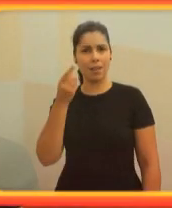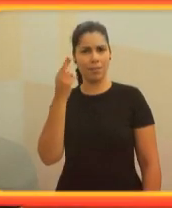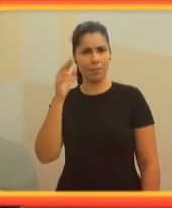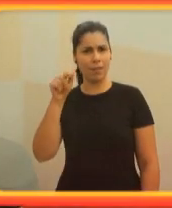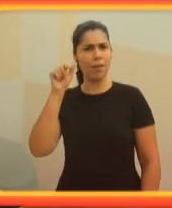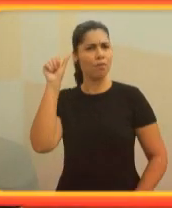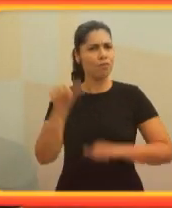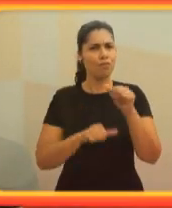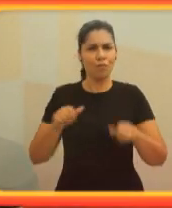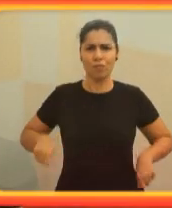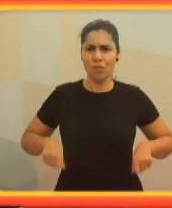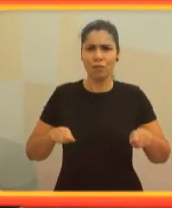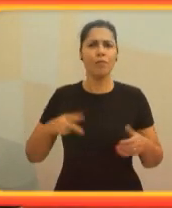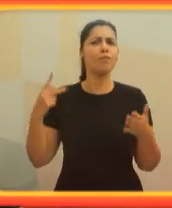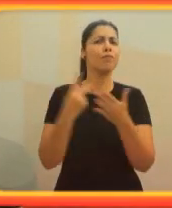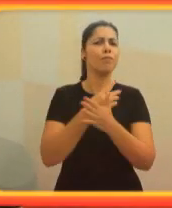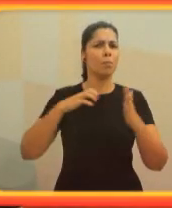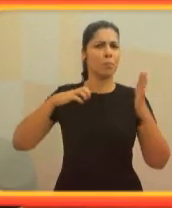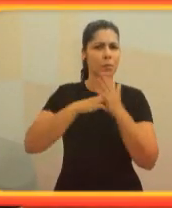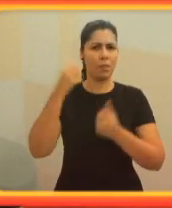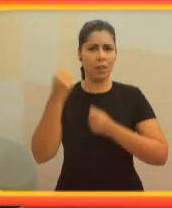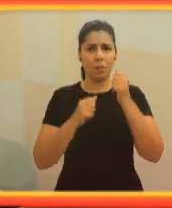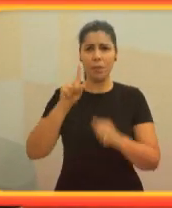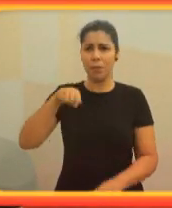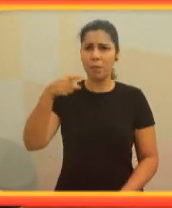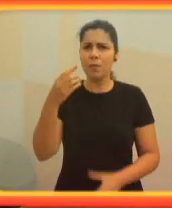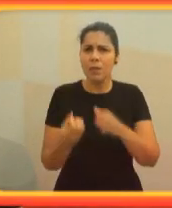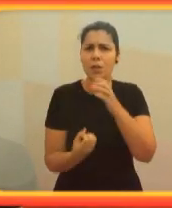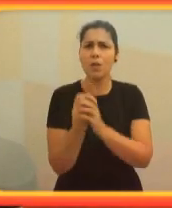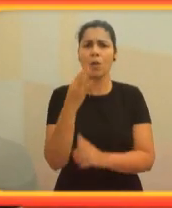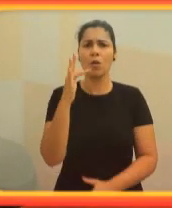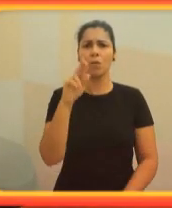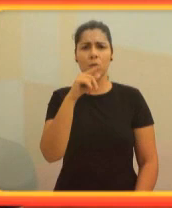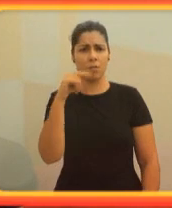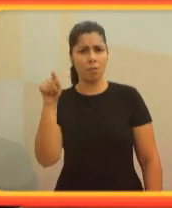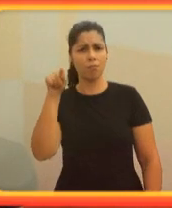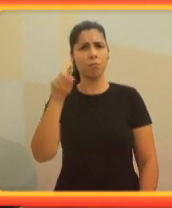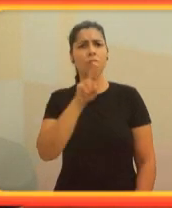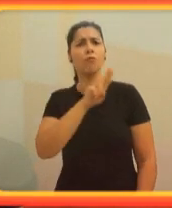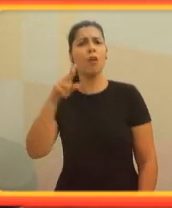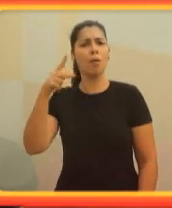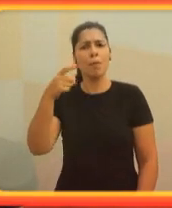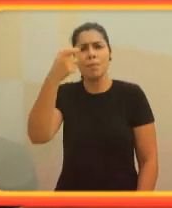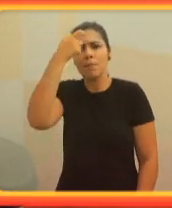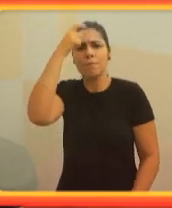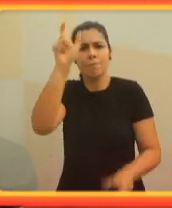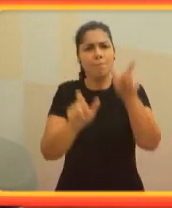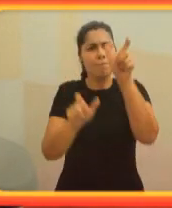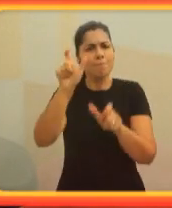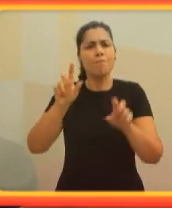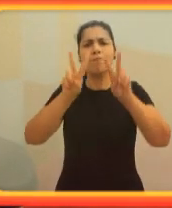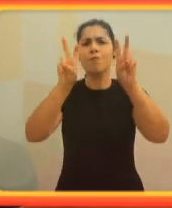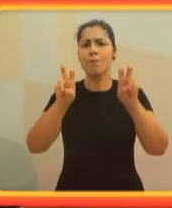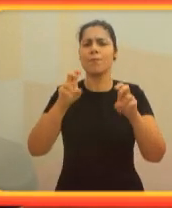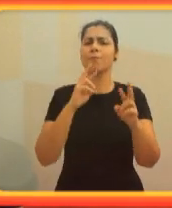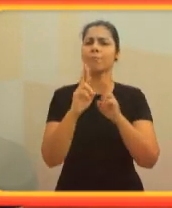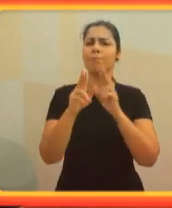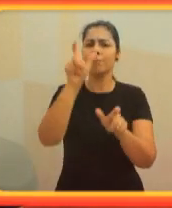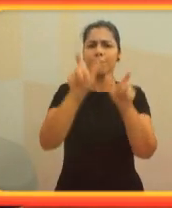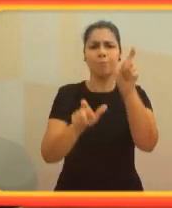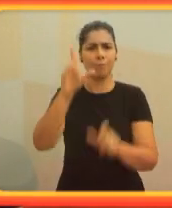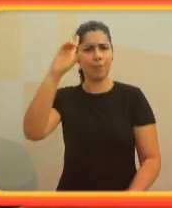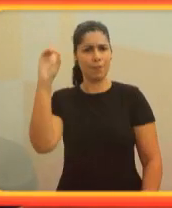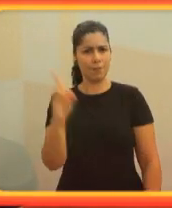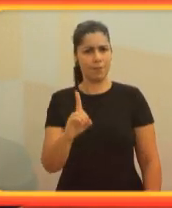Alejandra Forlán tornou-se cadeirante após um acidente de carro. Depois disso, ela criou uma fundação que leva o seu nome